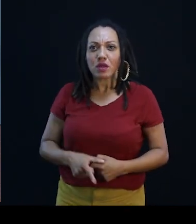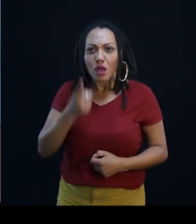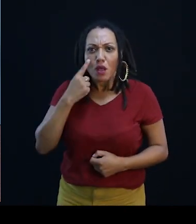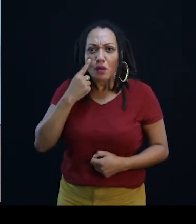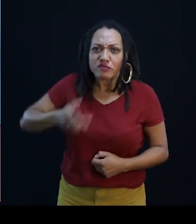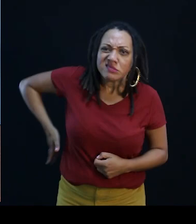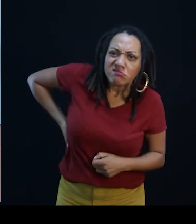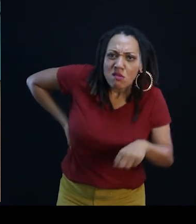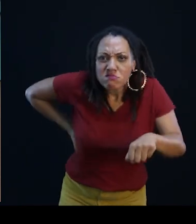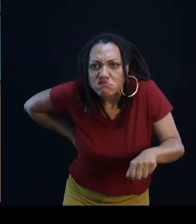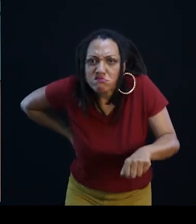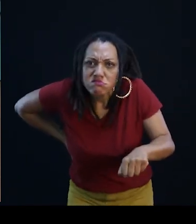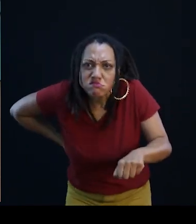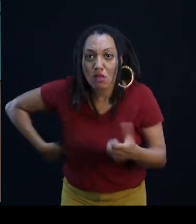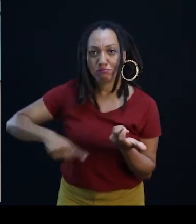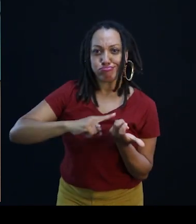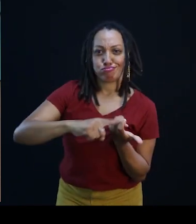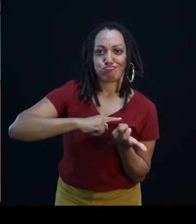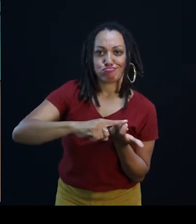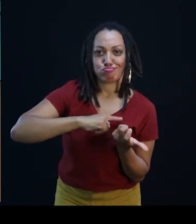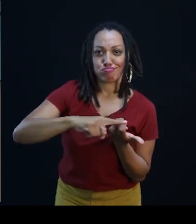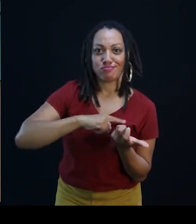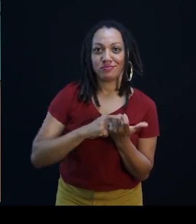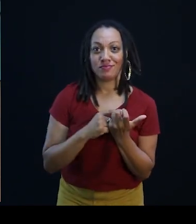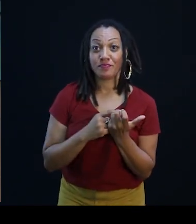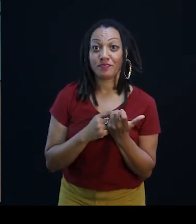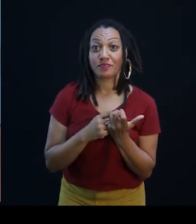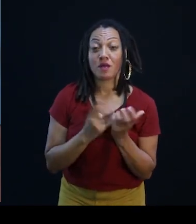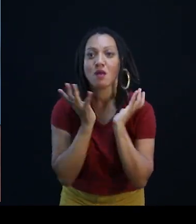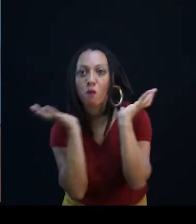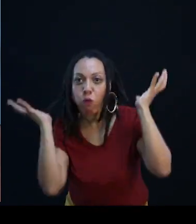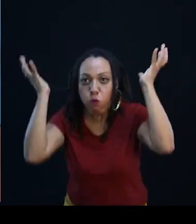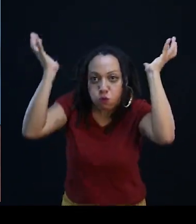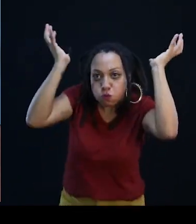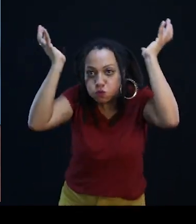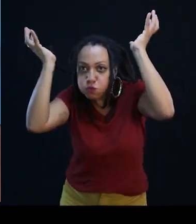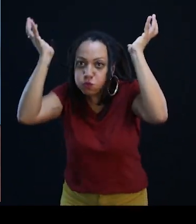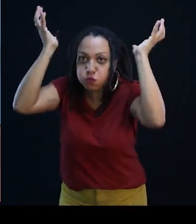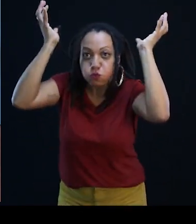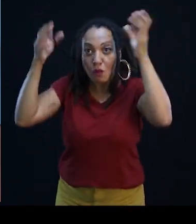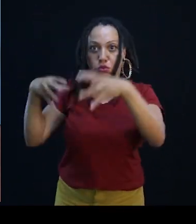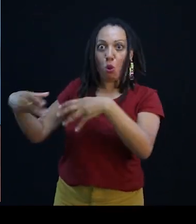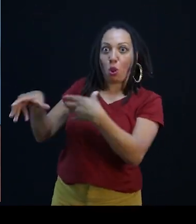vi uma velhinha assim, com a trouxa desse tamanho